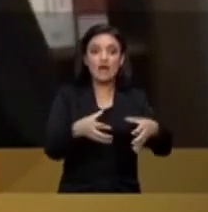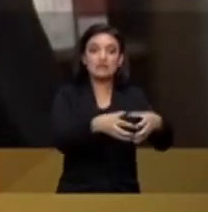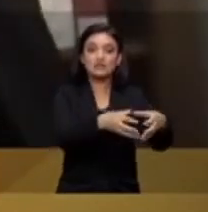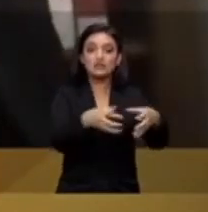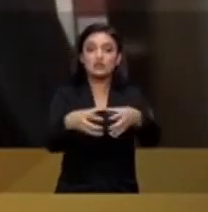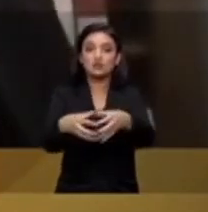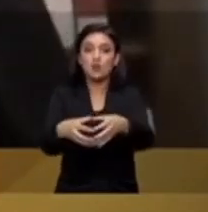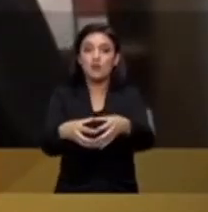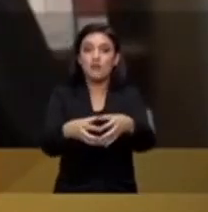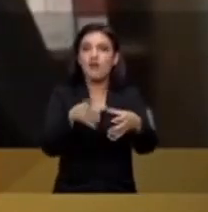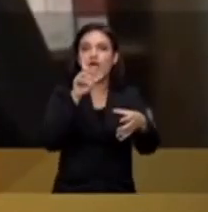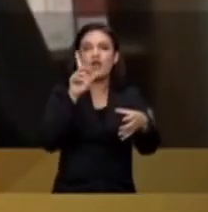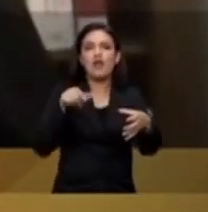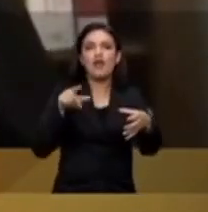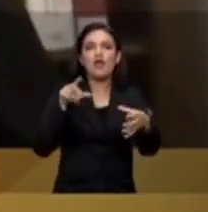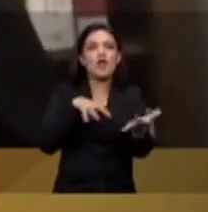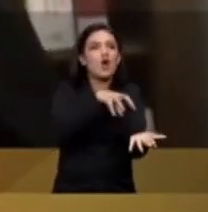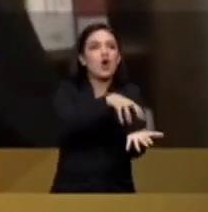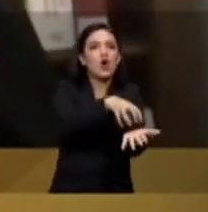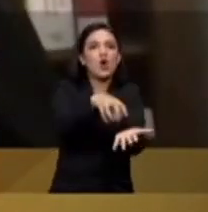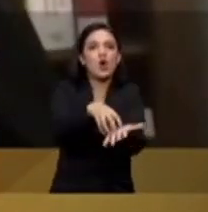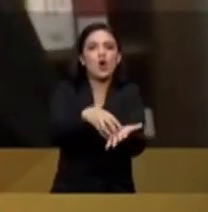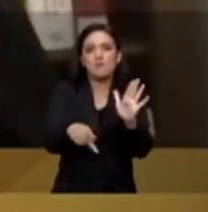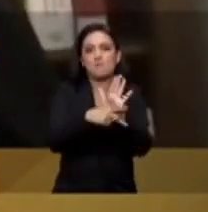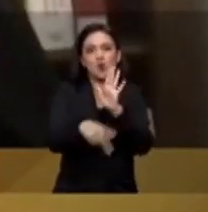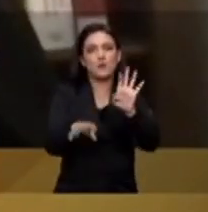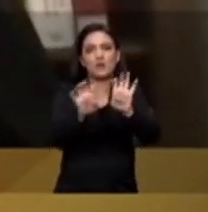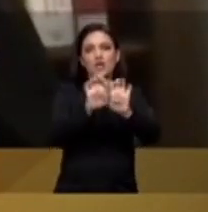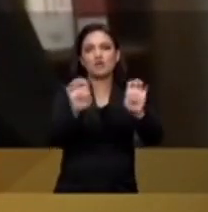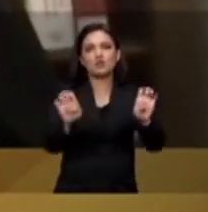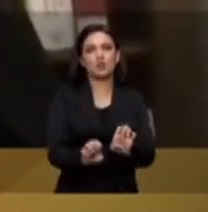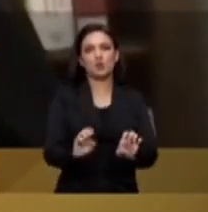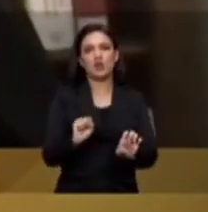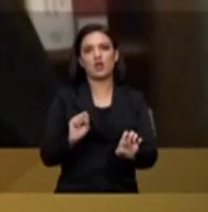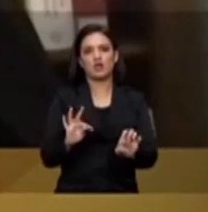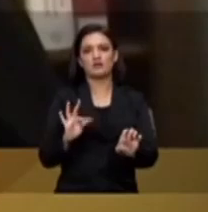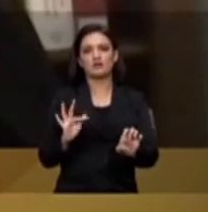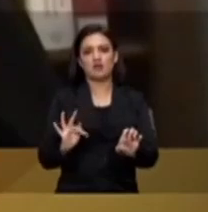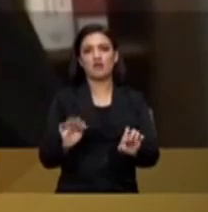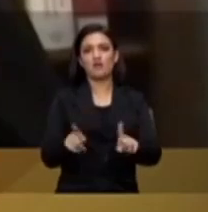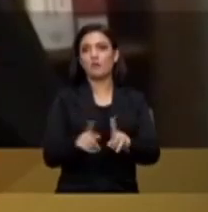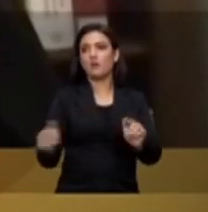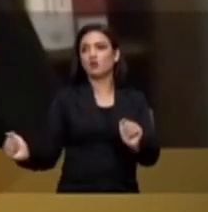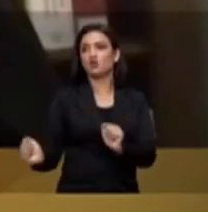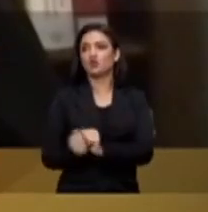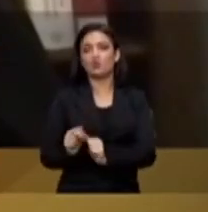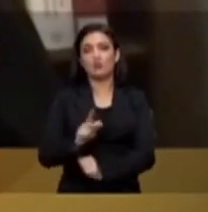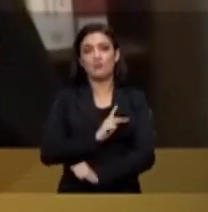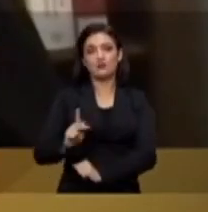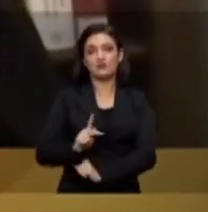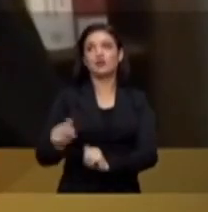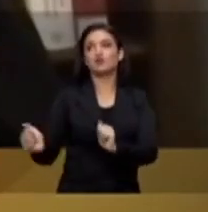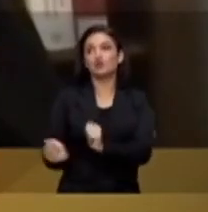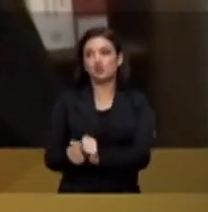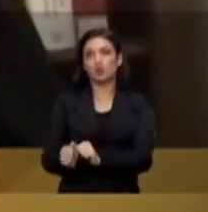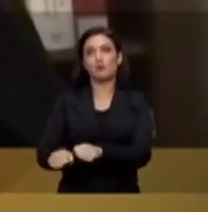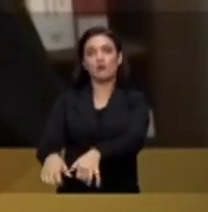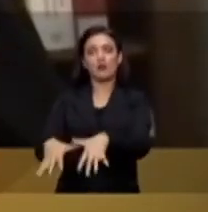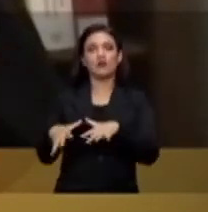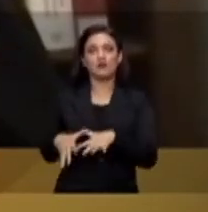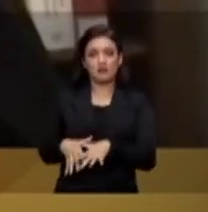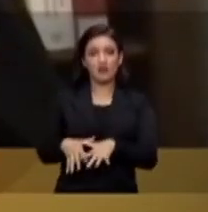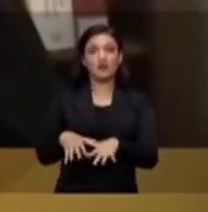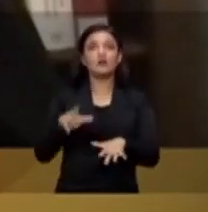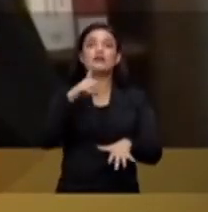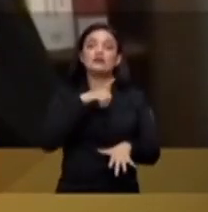são órgãos que integram a estrutura do tribunal, juntamente com a presidência e o plenário, desempenhando